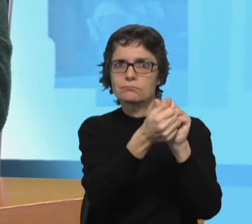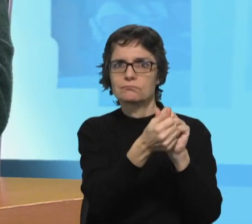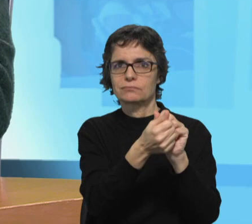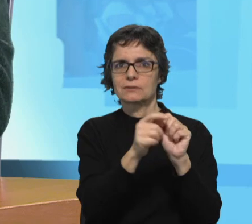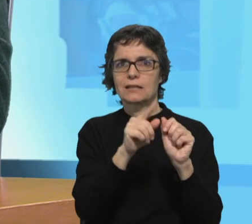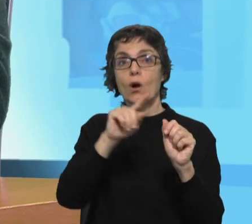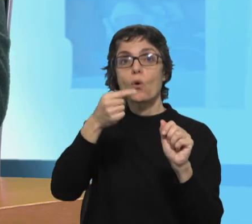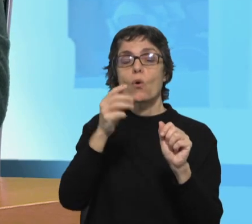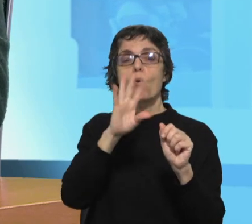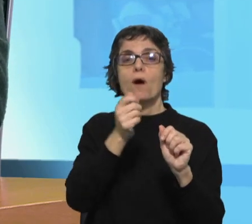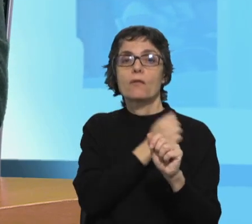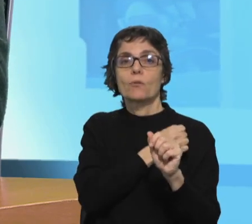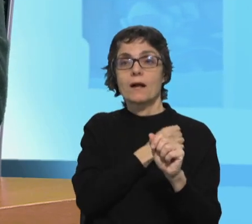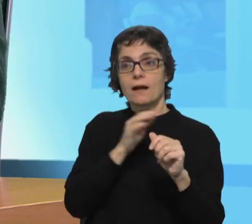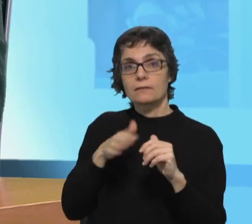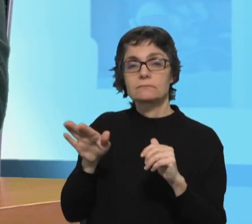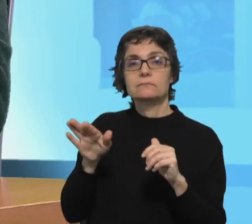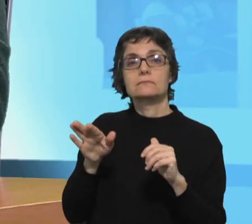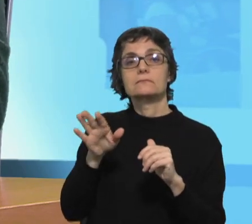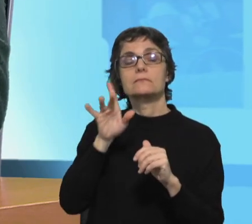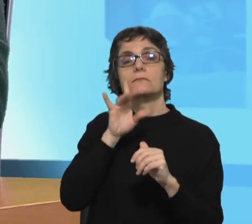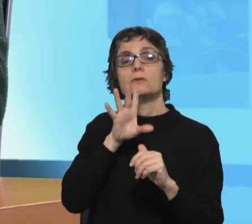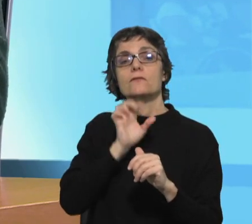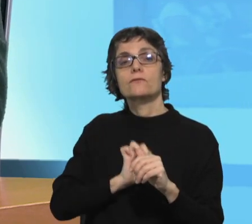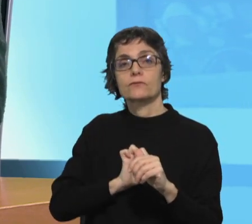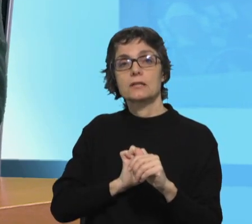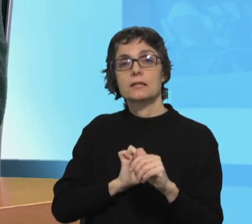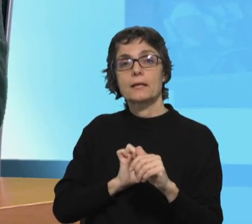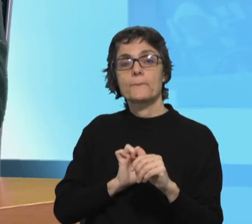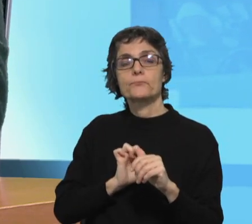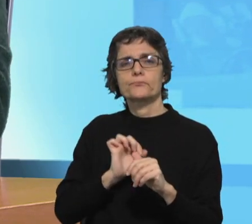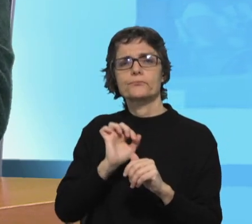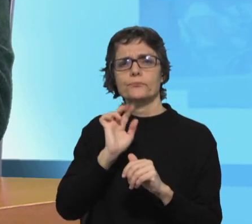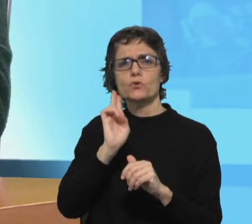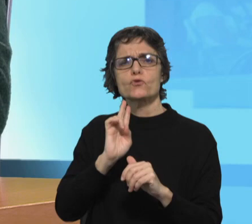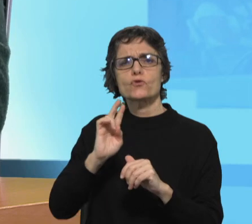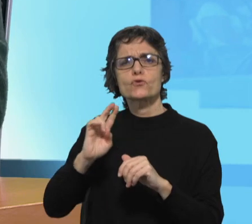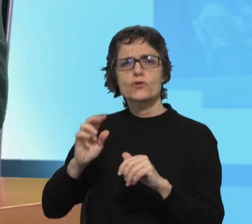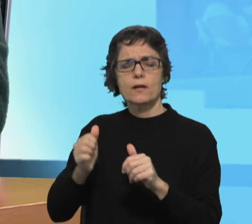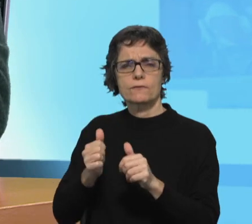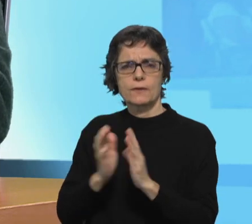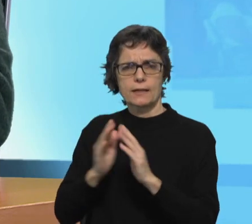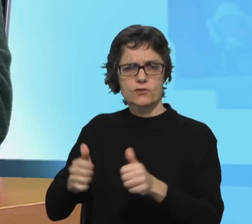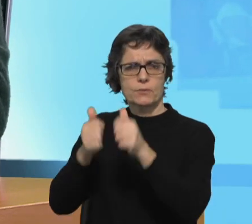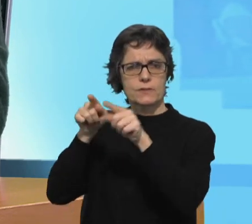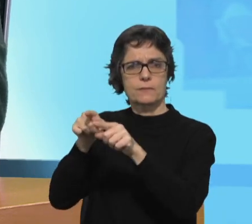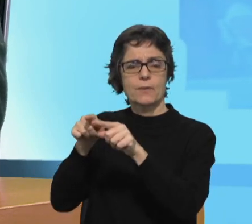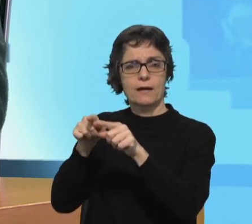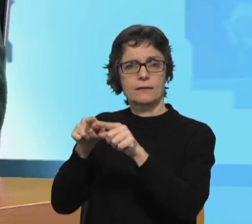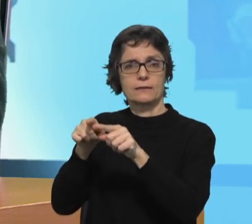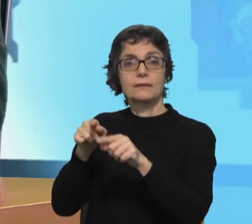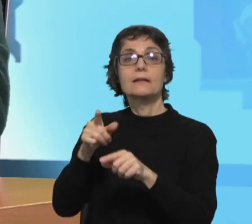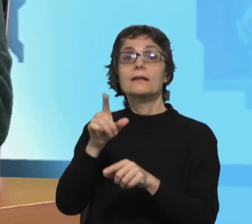para casa da filha do Jairo, do chefe da sinagoga, para Jesus a ressuscitar. Jesus também só levou estes